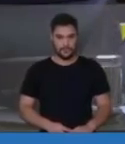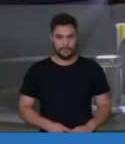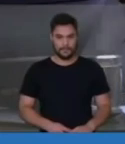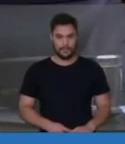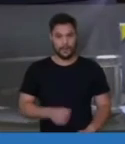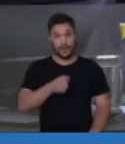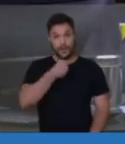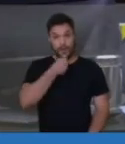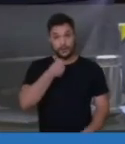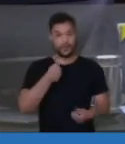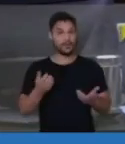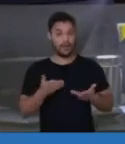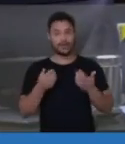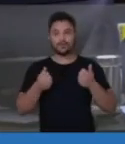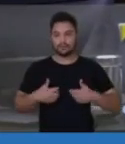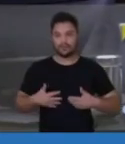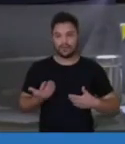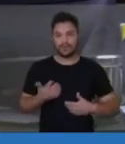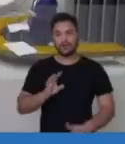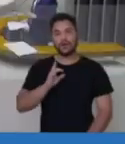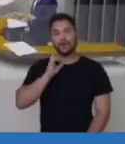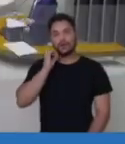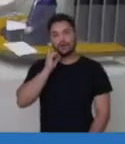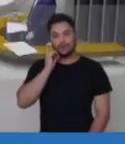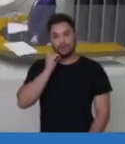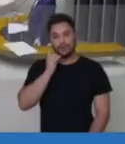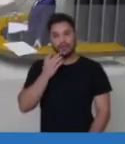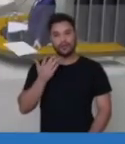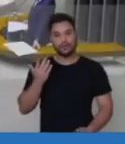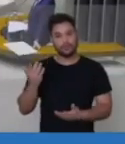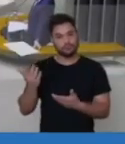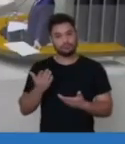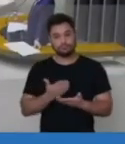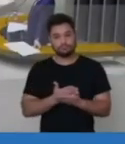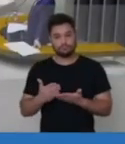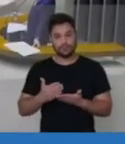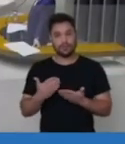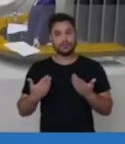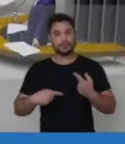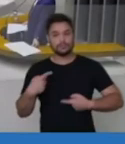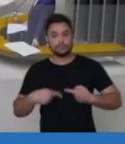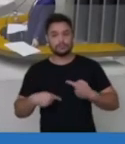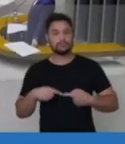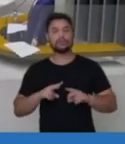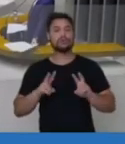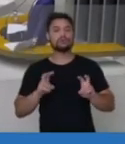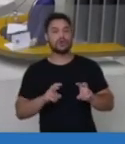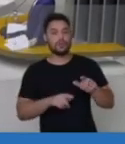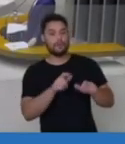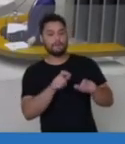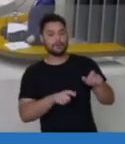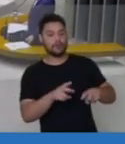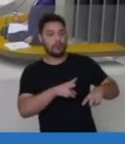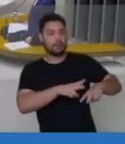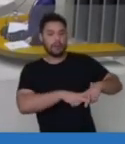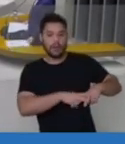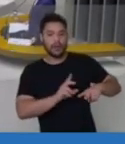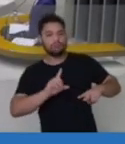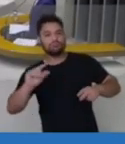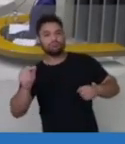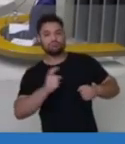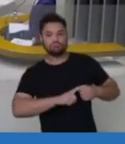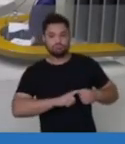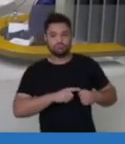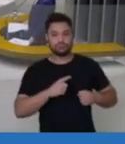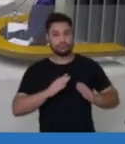Começa, portanto, a ordem do dia. O deputado Guilherme Derrite vai apresentar parecer a seu projeto que trata da questão das saídas dos indivíduos das unidades